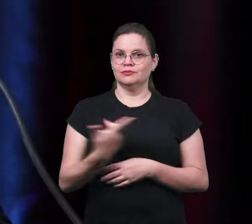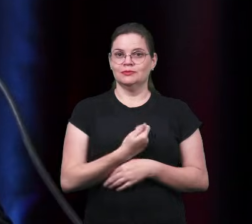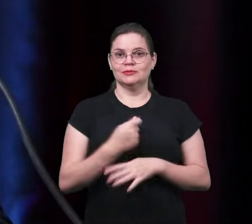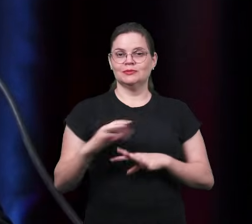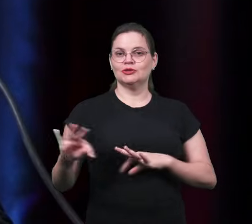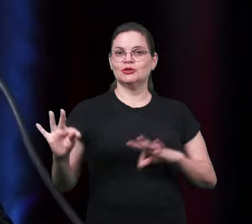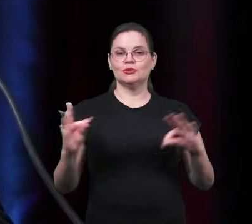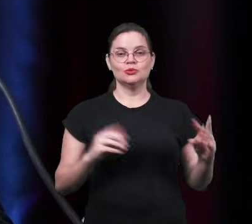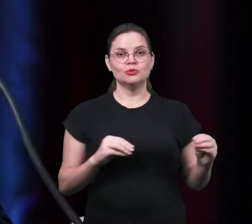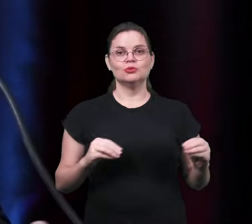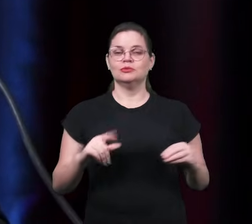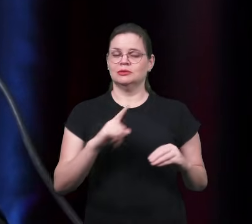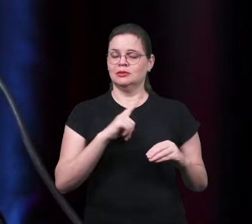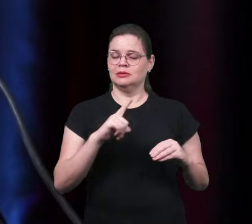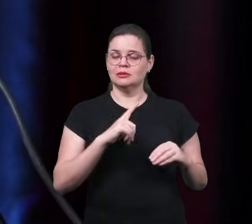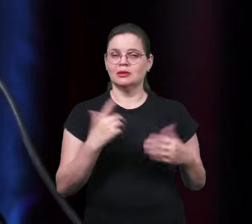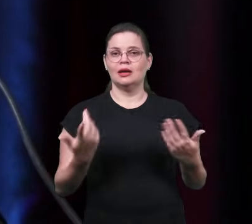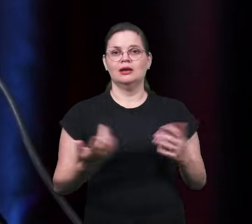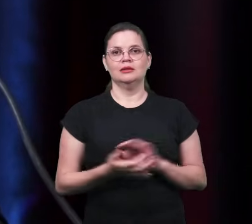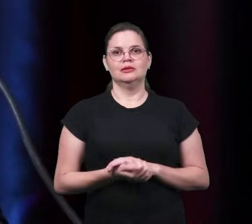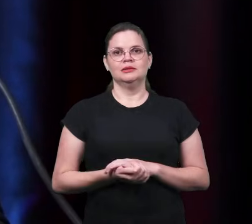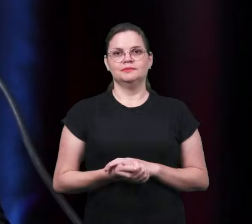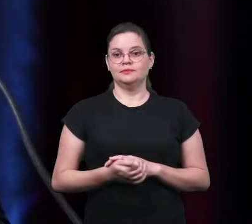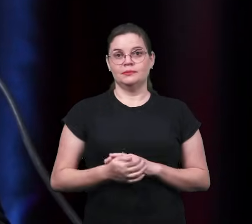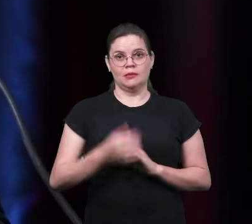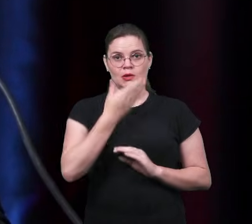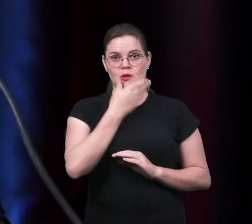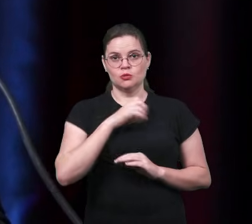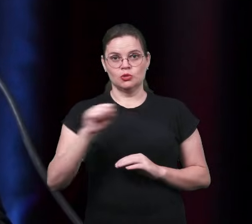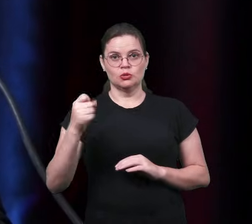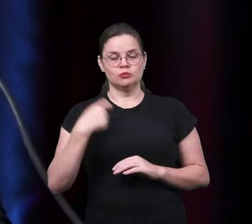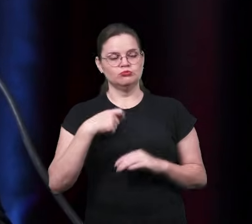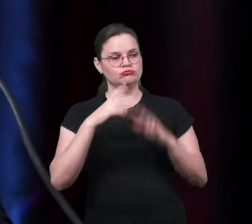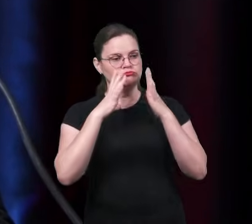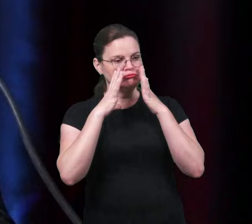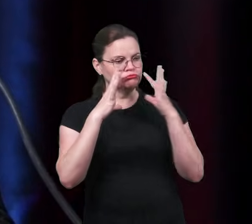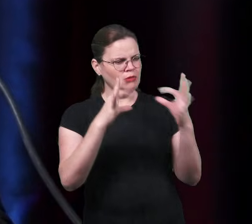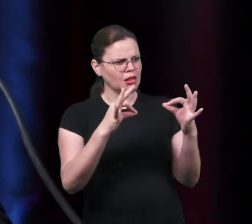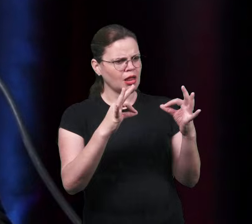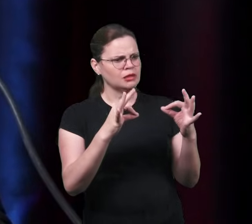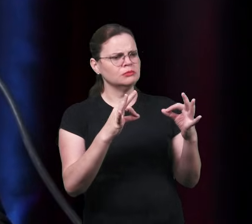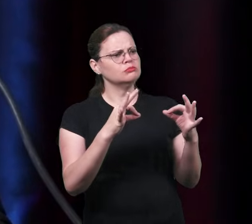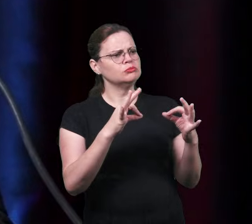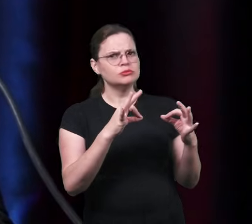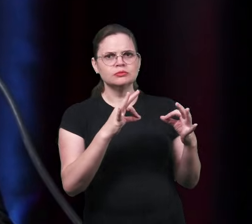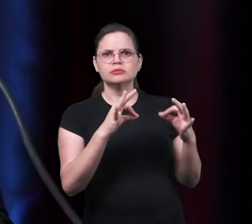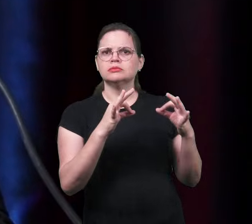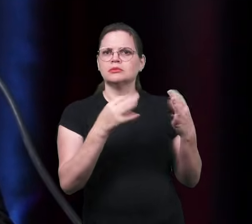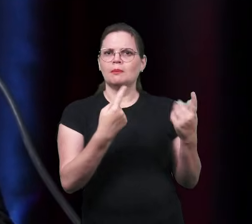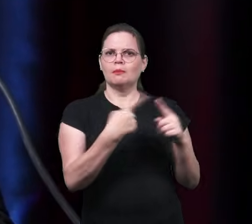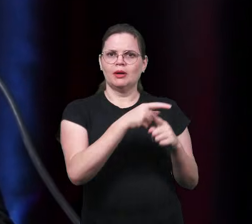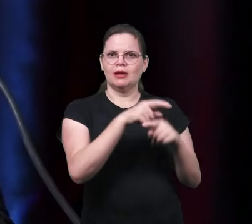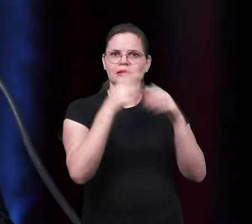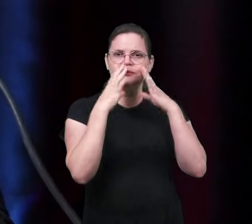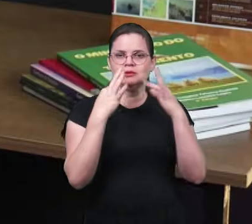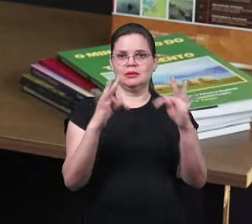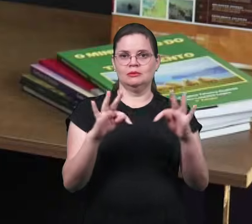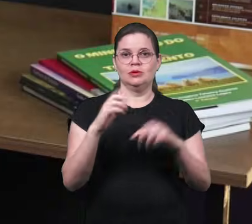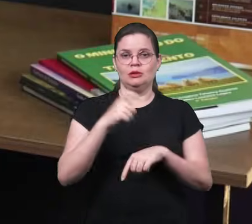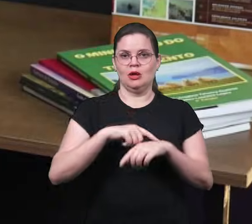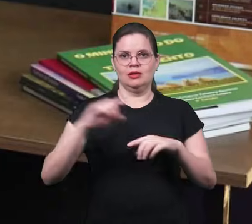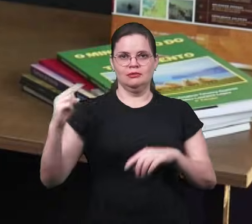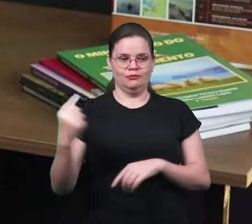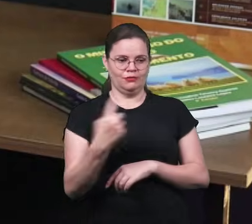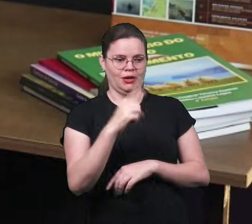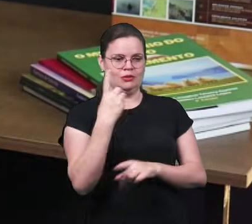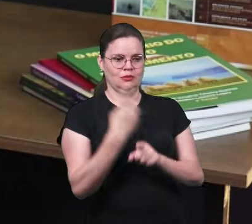grande glória, né? E isso chamou a atenção de Jetro, quando ele vai ao encontro de Moisés. E é interessante